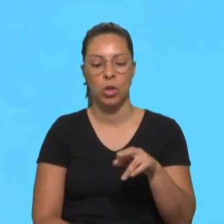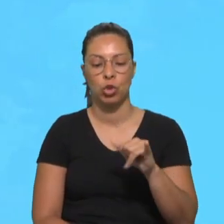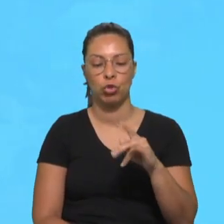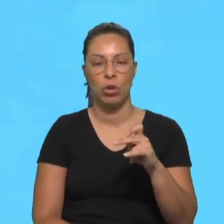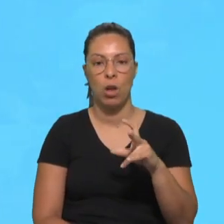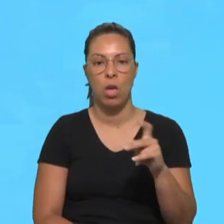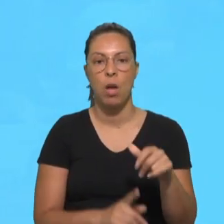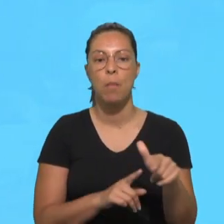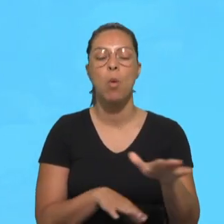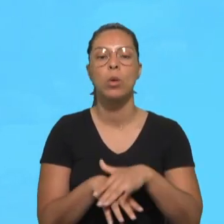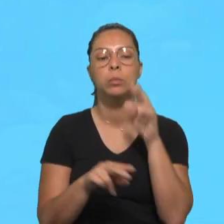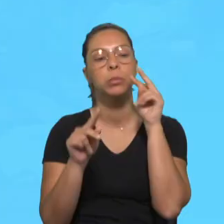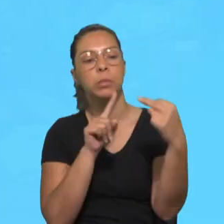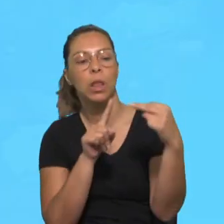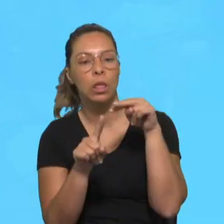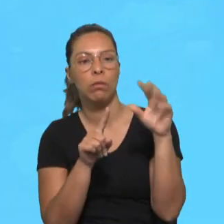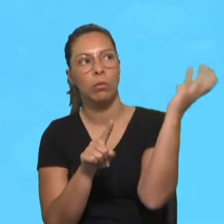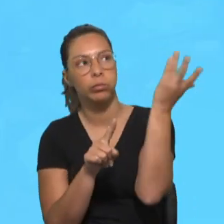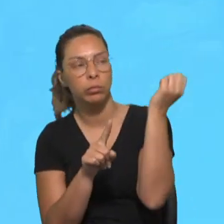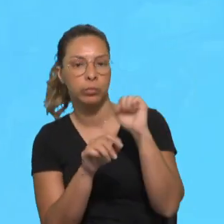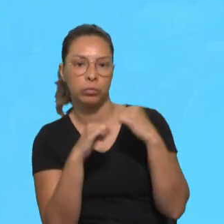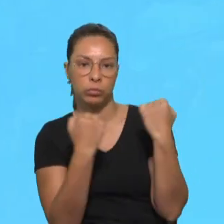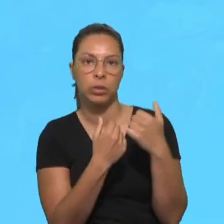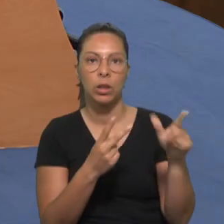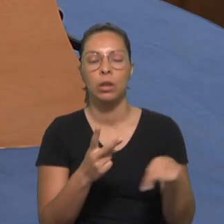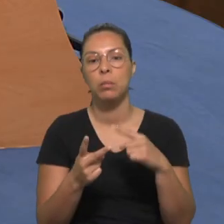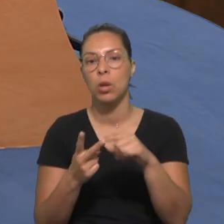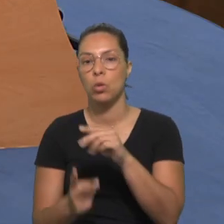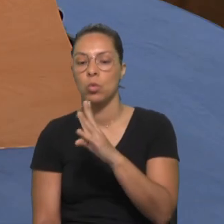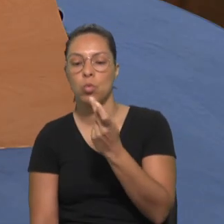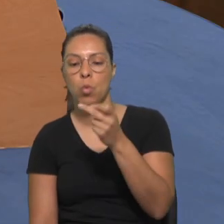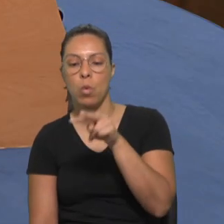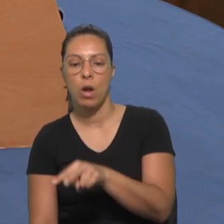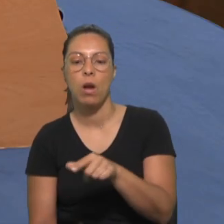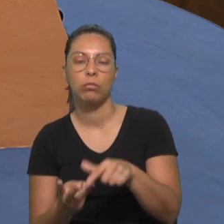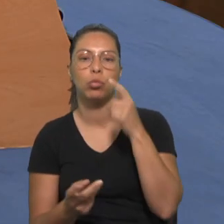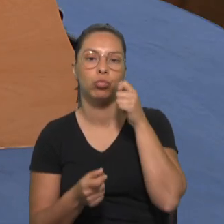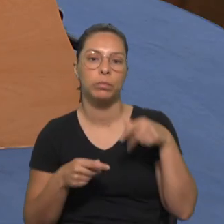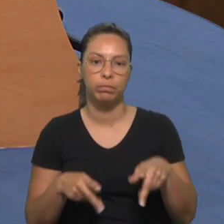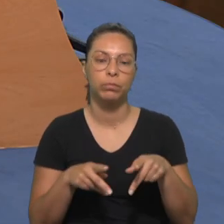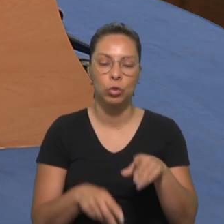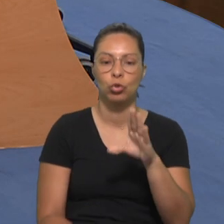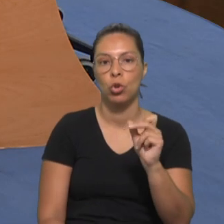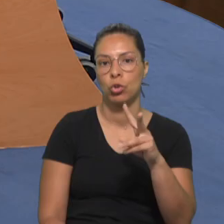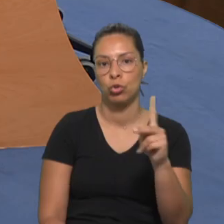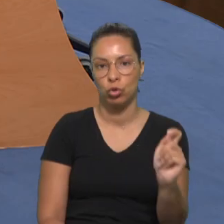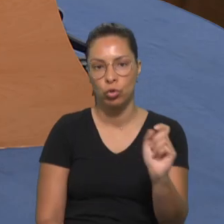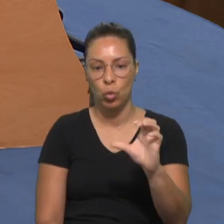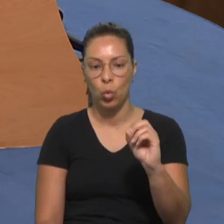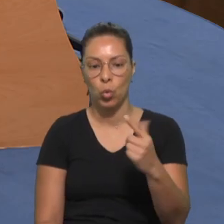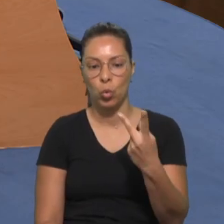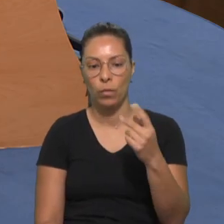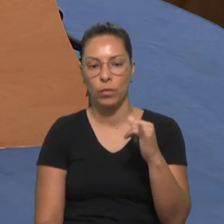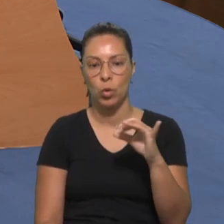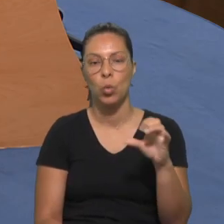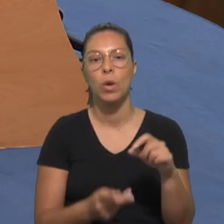perspectiva sociocultural, também o teólogo Juan Ambrósio, nomeadamente também o pedagogo Jorge Cotovio e a jurista Assunção